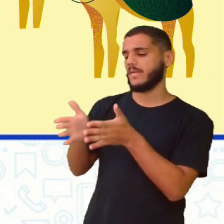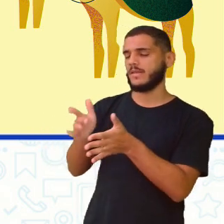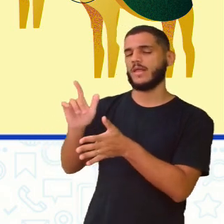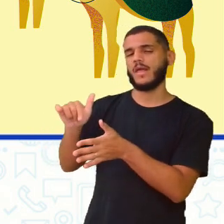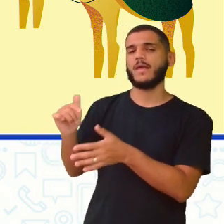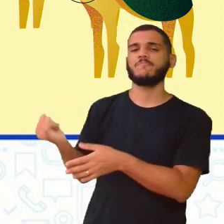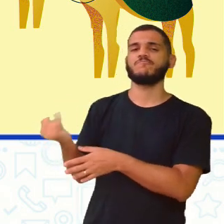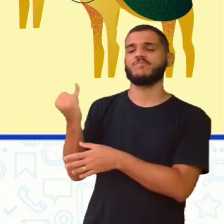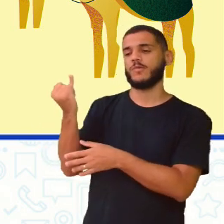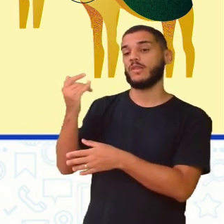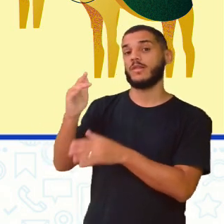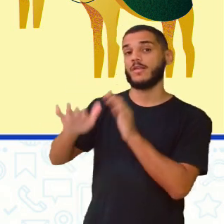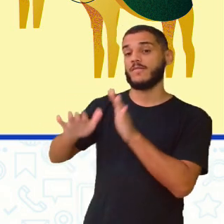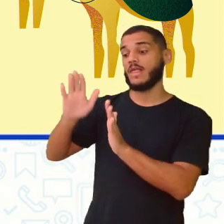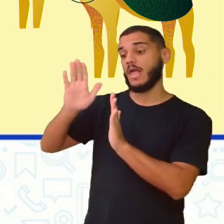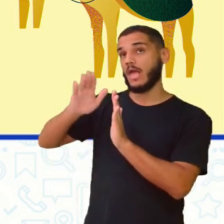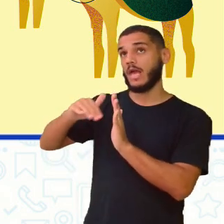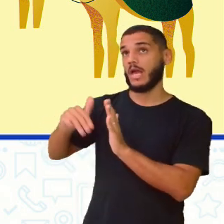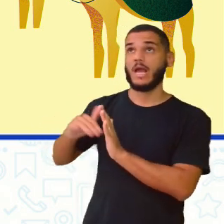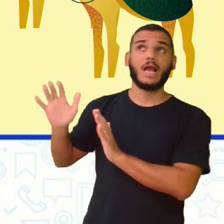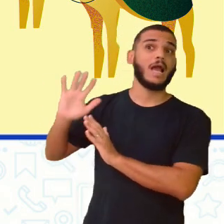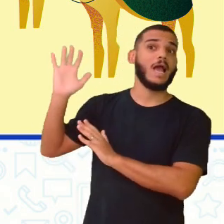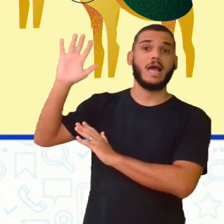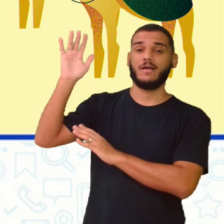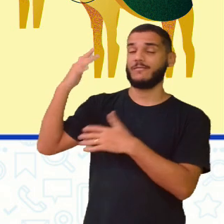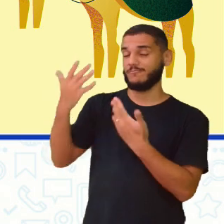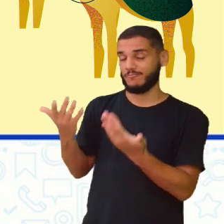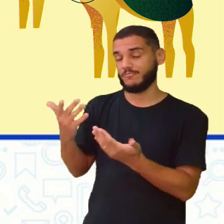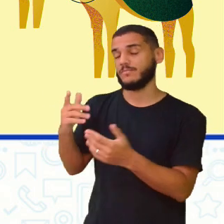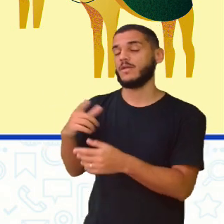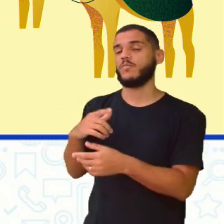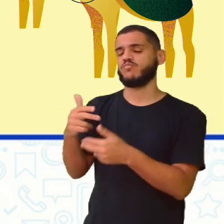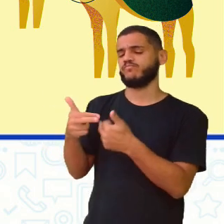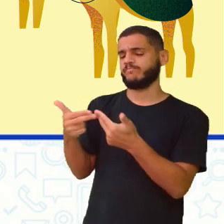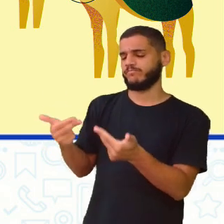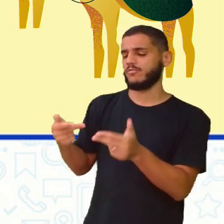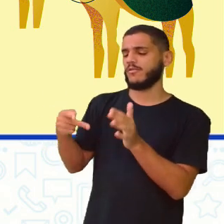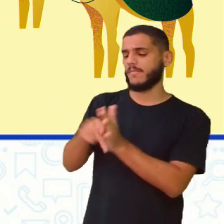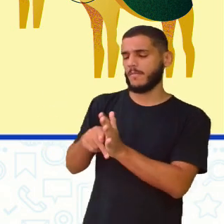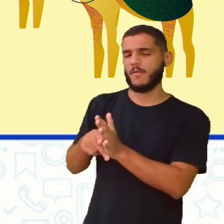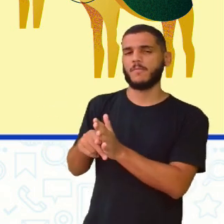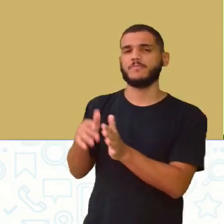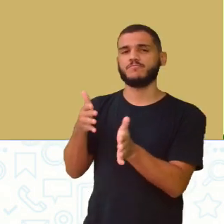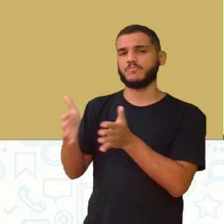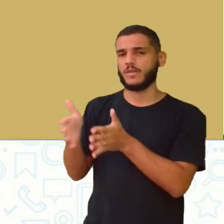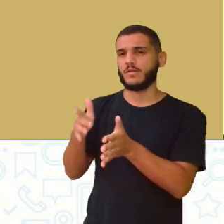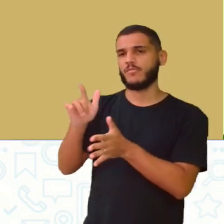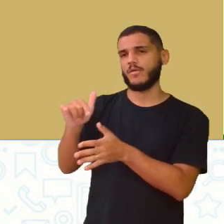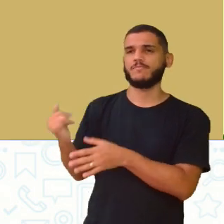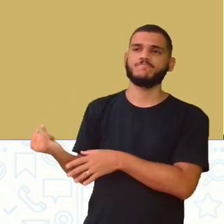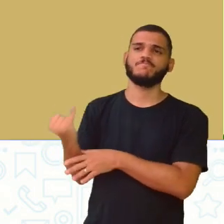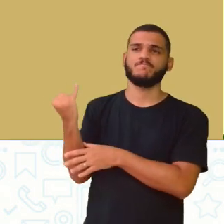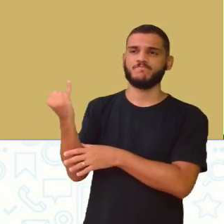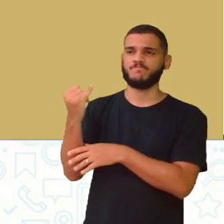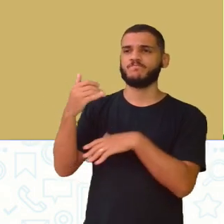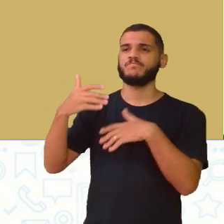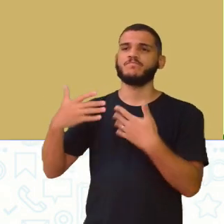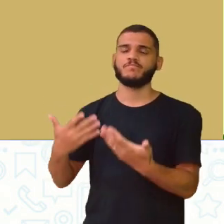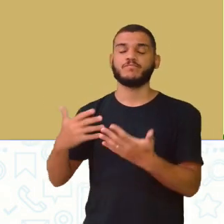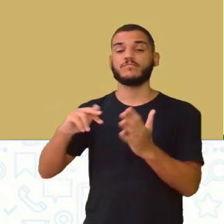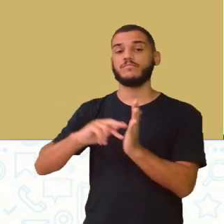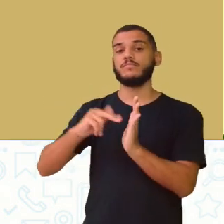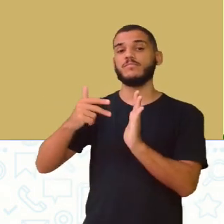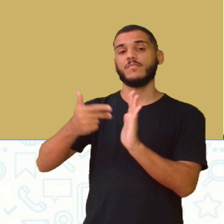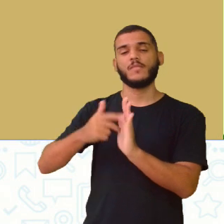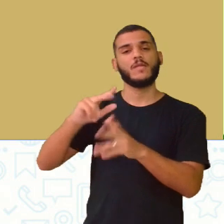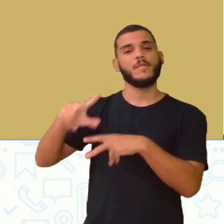não era tão barato. São elementos que na época eram valiosos. Mas aí qual era